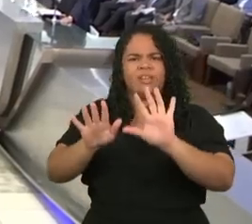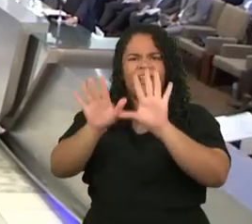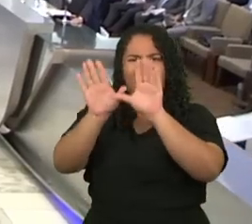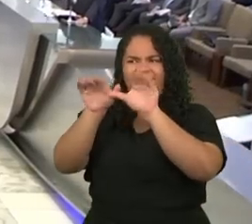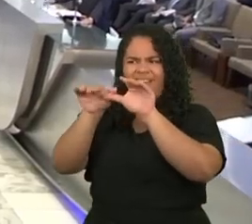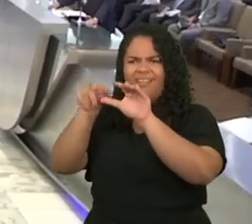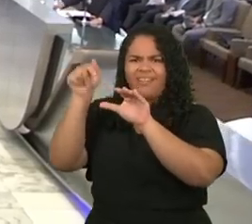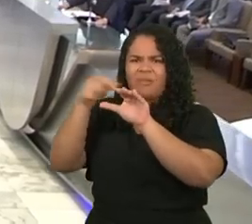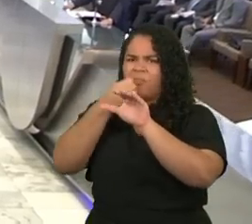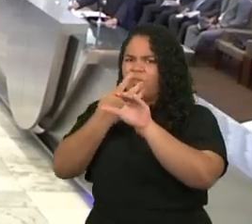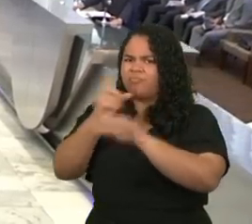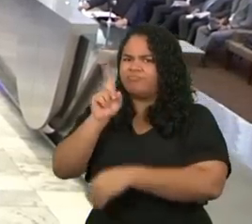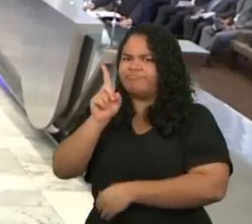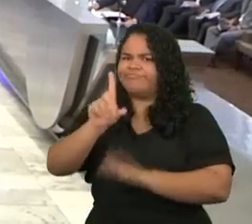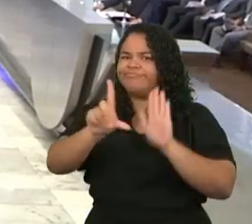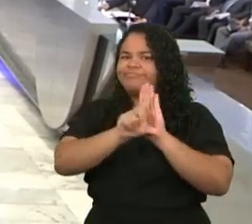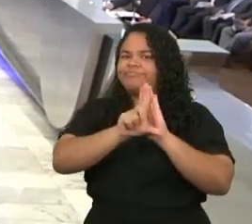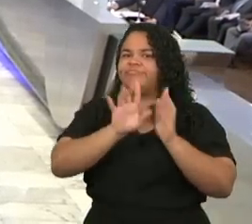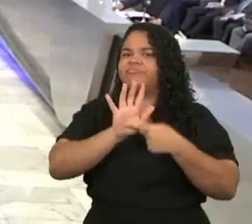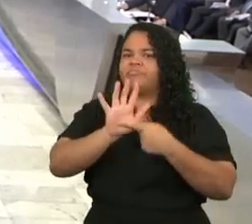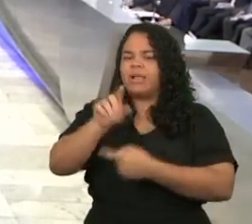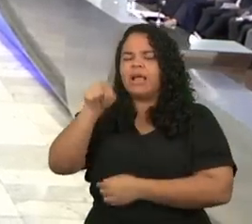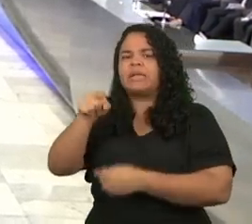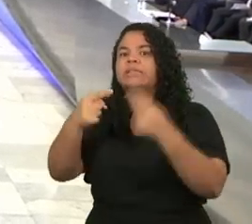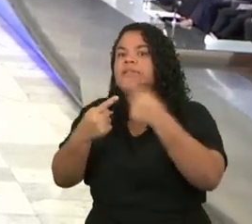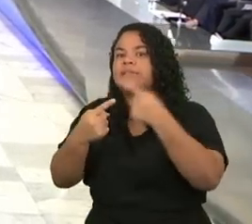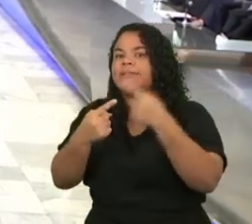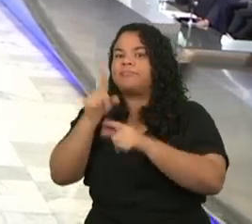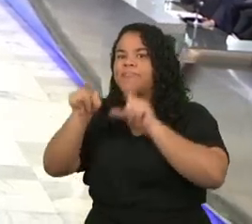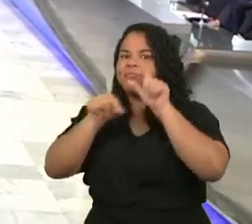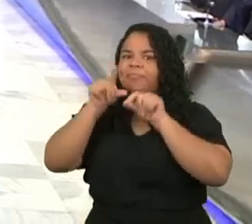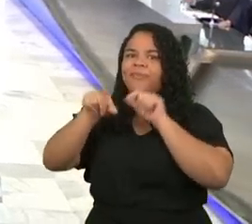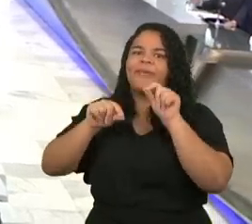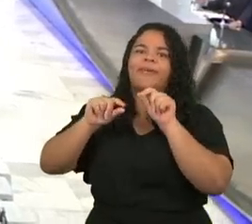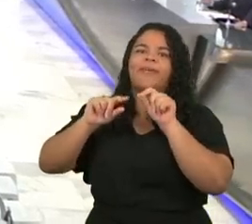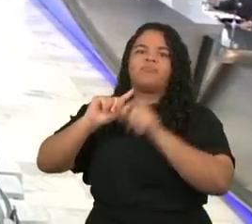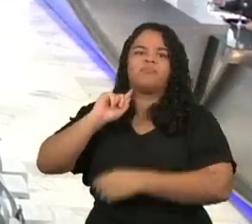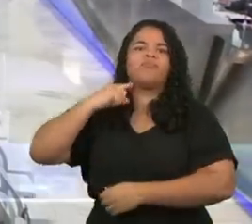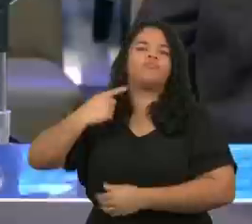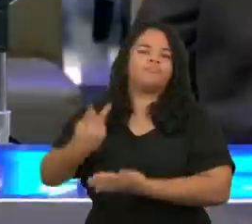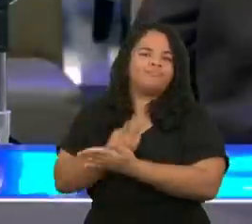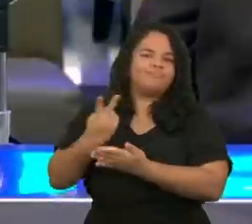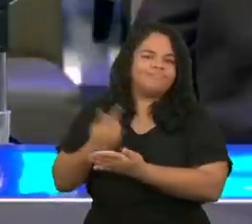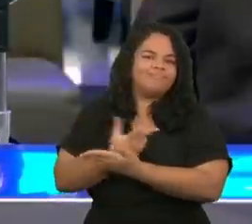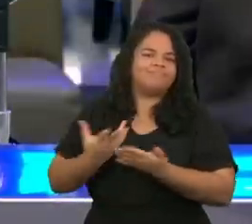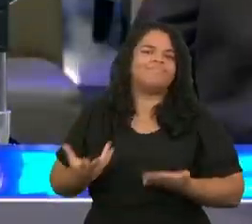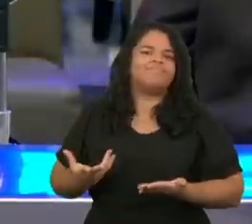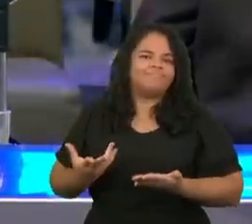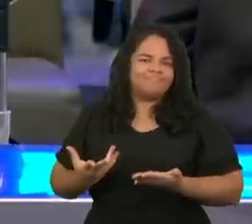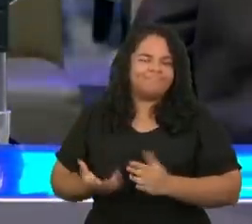segundo a lei dos hebreus não eram aves imundáveis e rapinha é